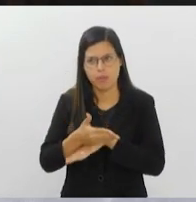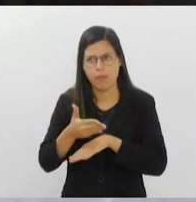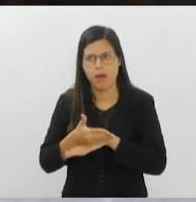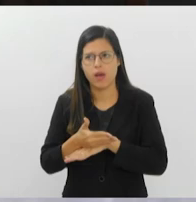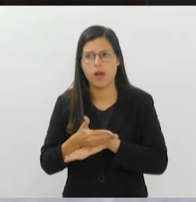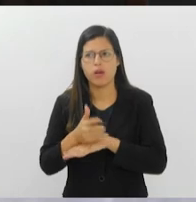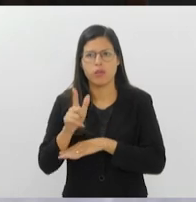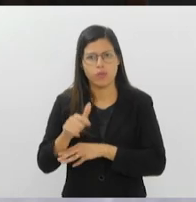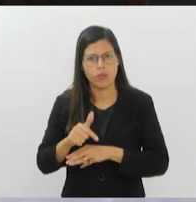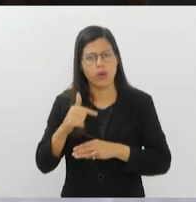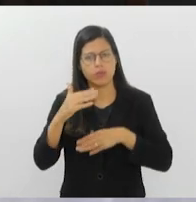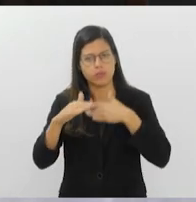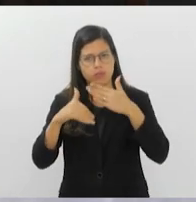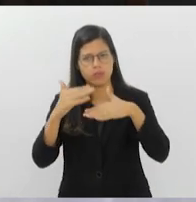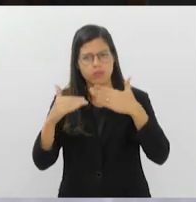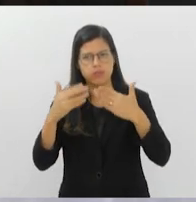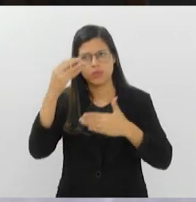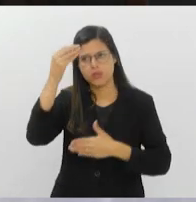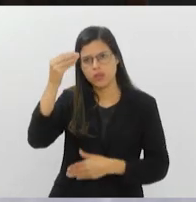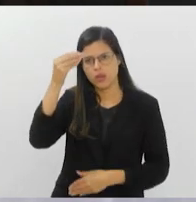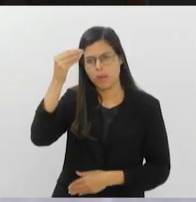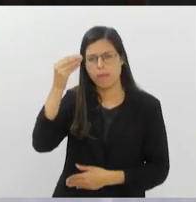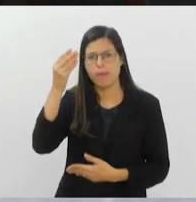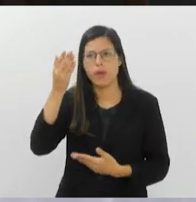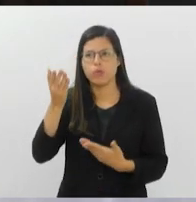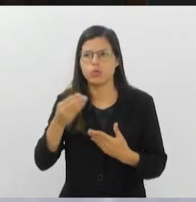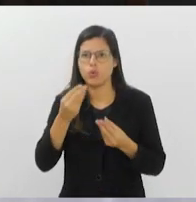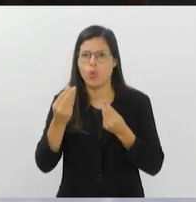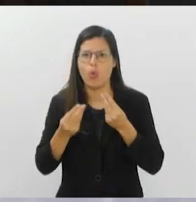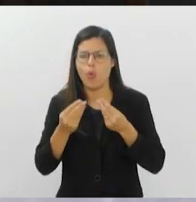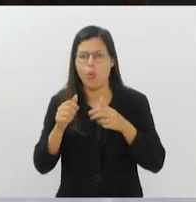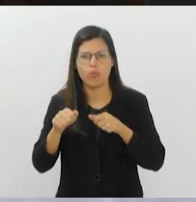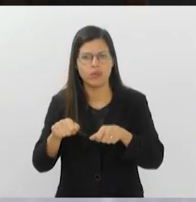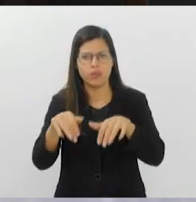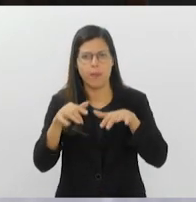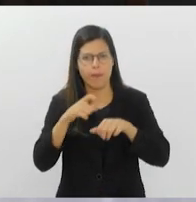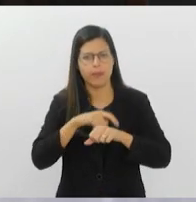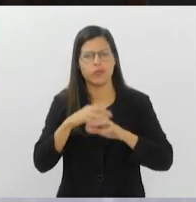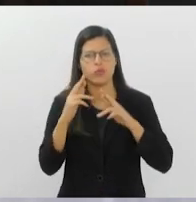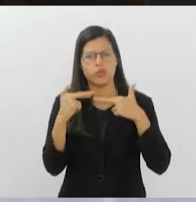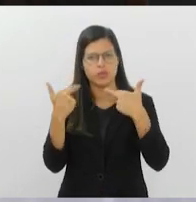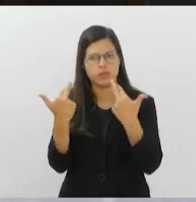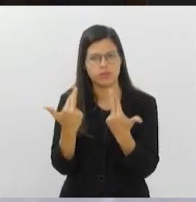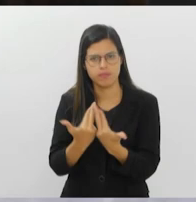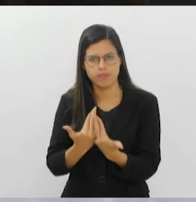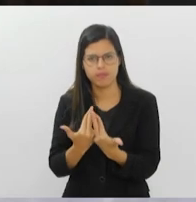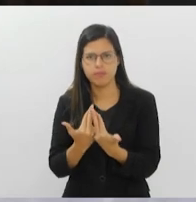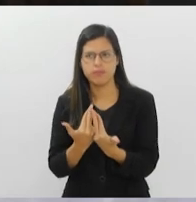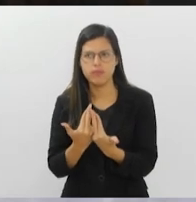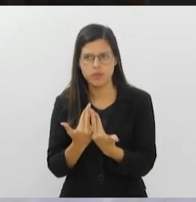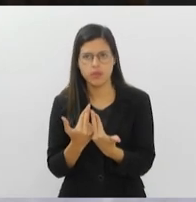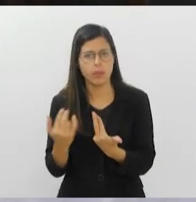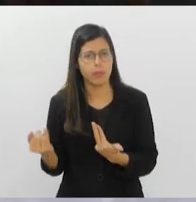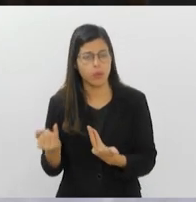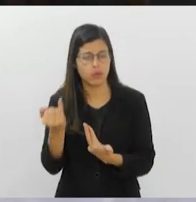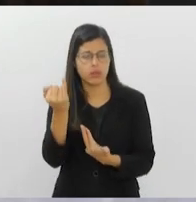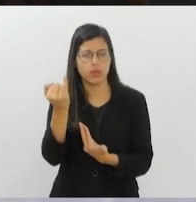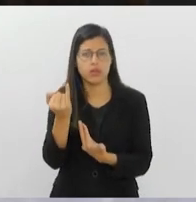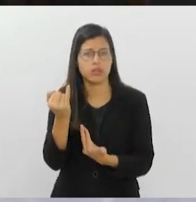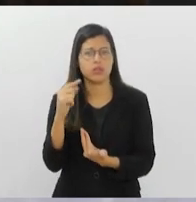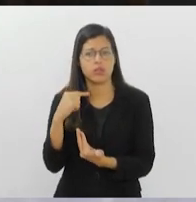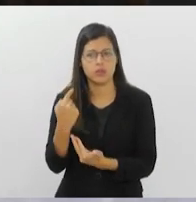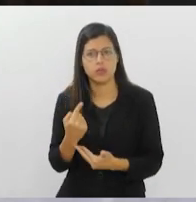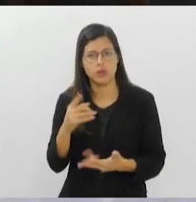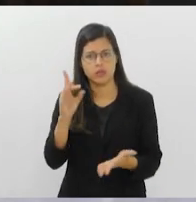processo terapêutico. Como as assembleias são importantes, como os momentos de reunião, de empoderamento dos usuários são importantes para que a gente,